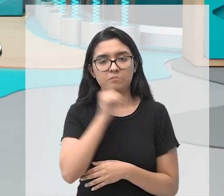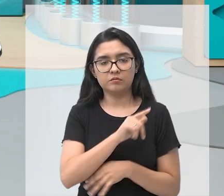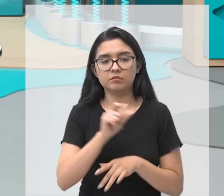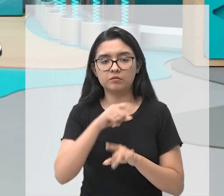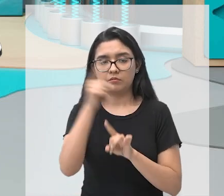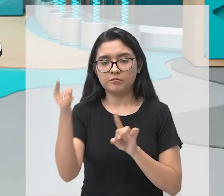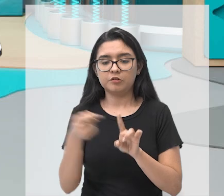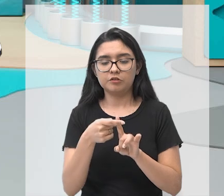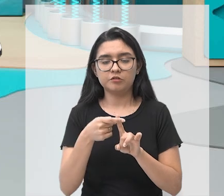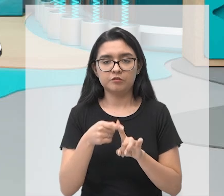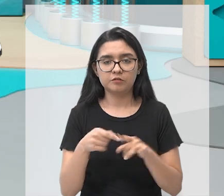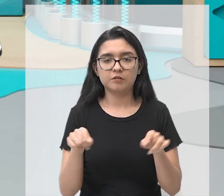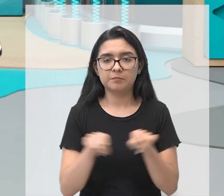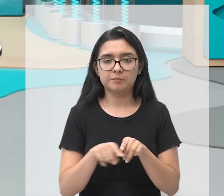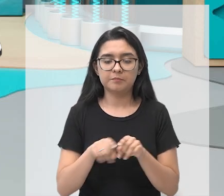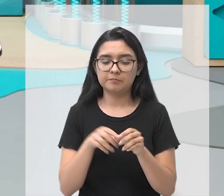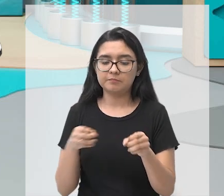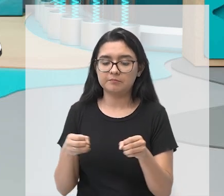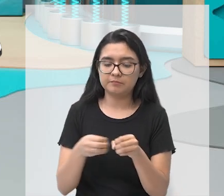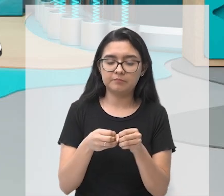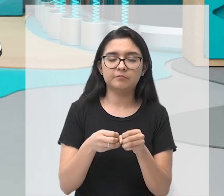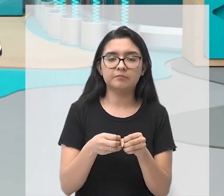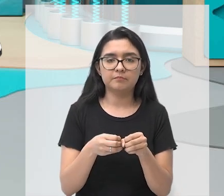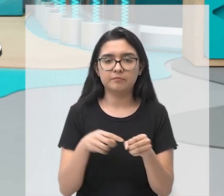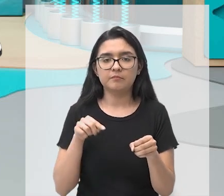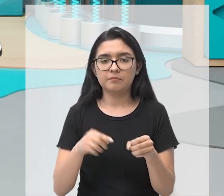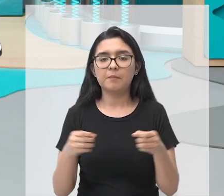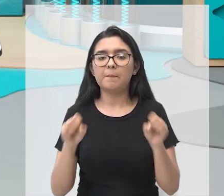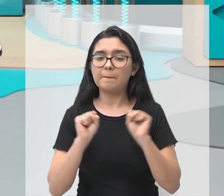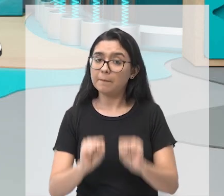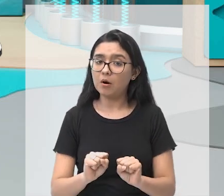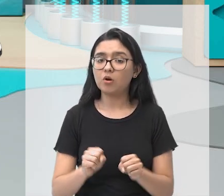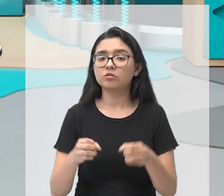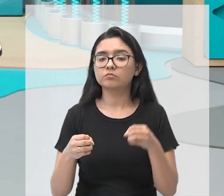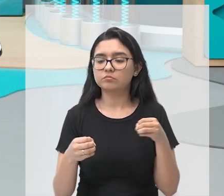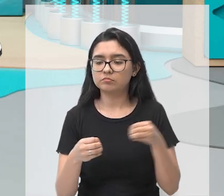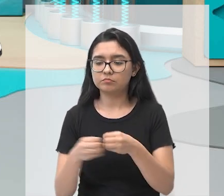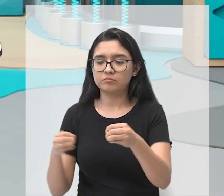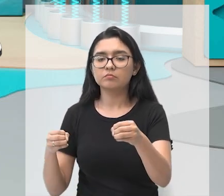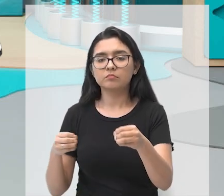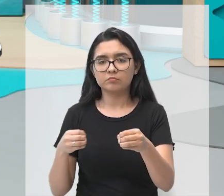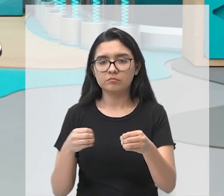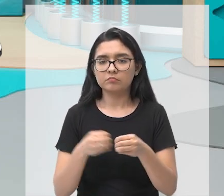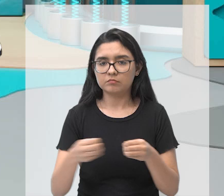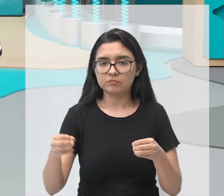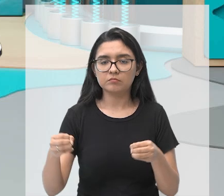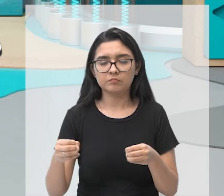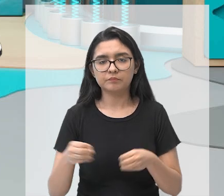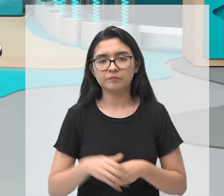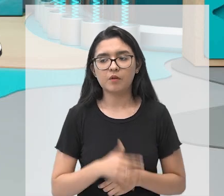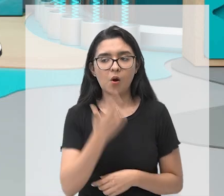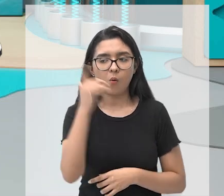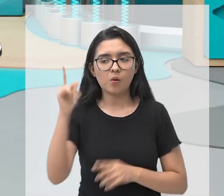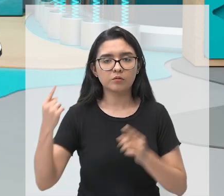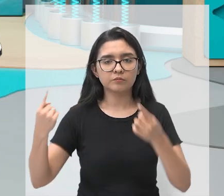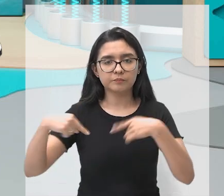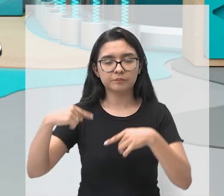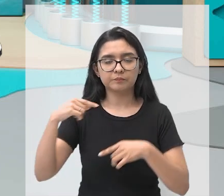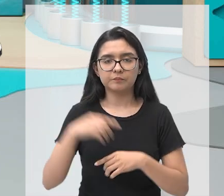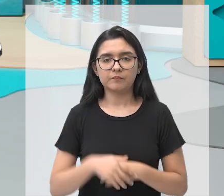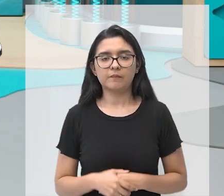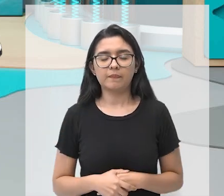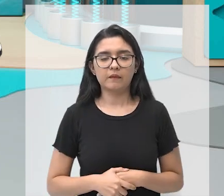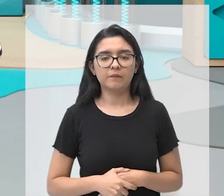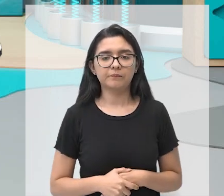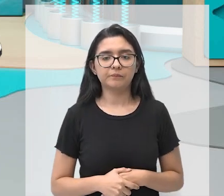um objetivo. Além de fazer a minha bocha se aproximar do bolim, eu posso e devo, inclusive, fazer